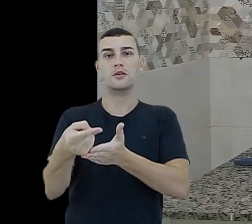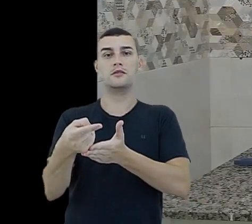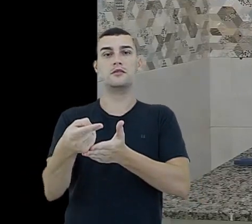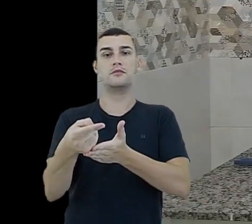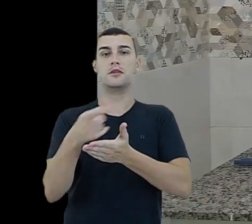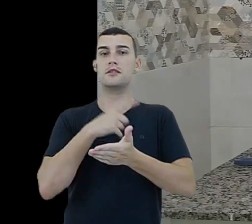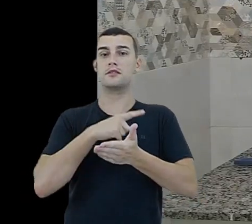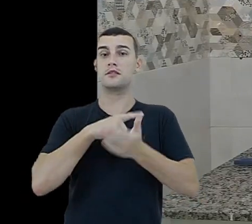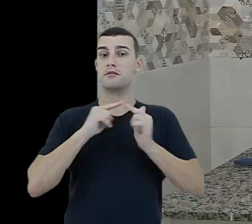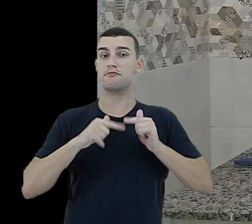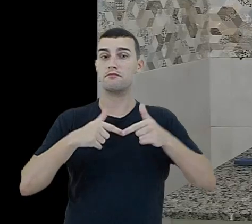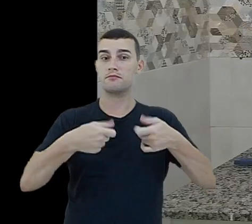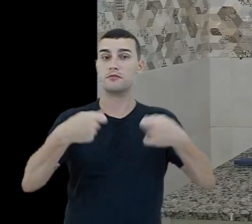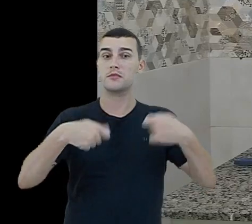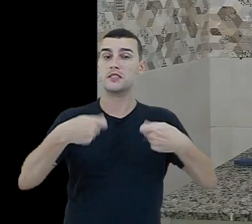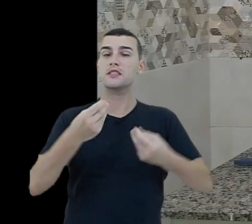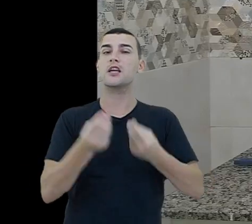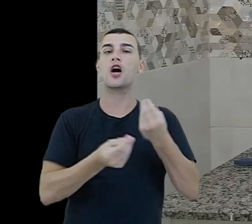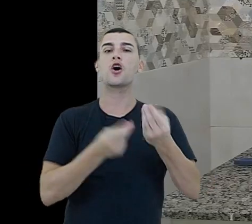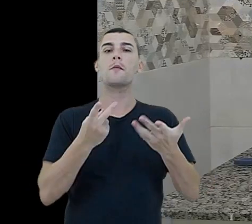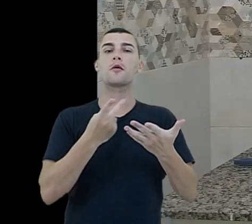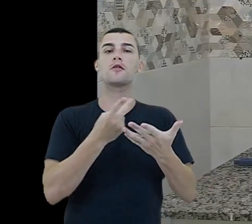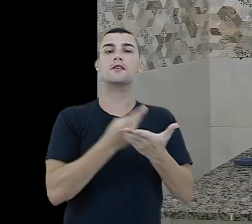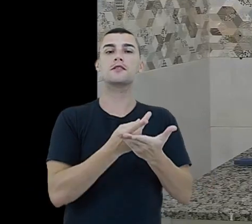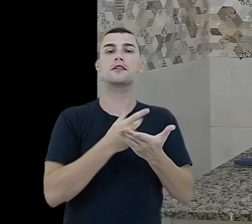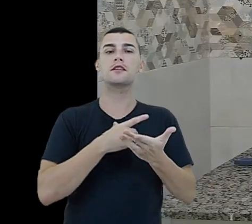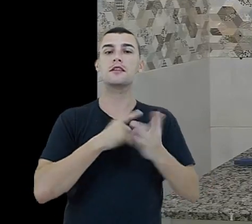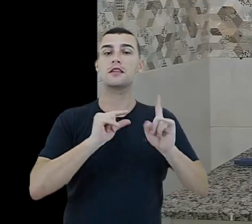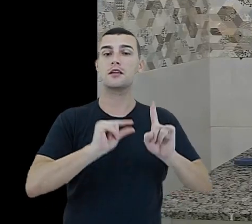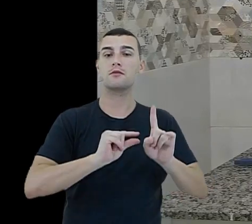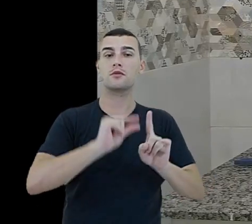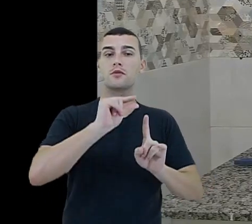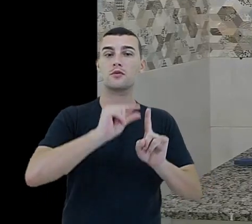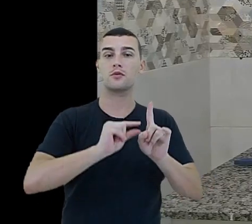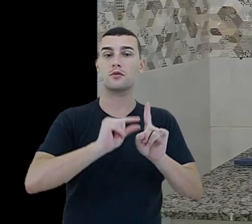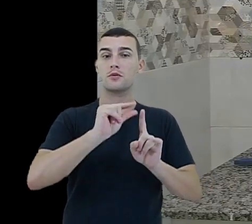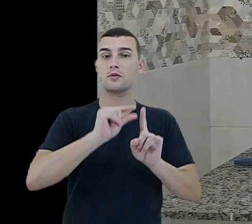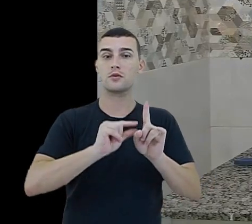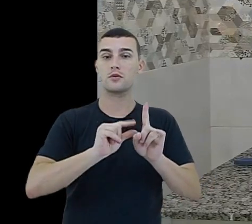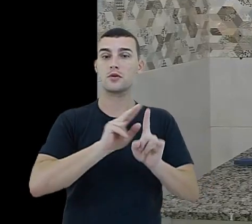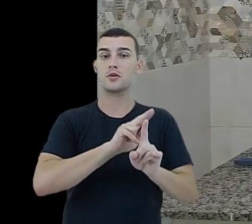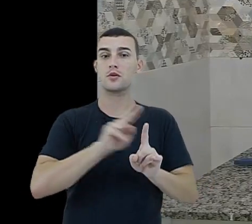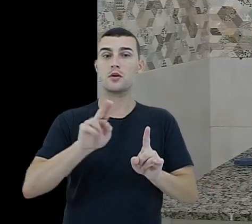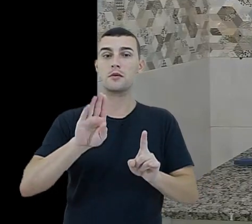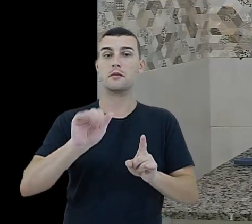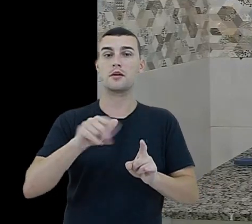que precisam acontecer sob determinadas temperaturas e para isso nós utilizamos